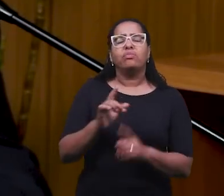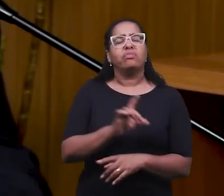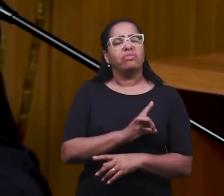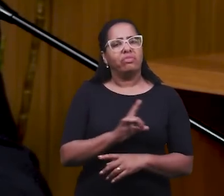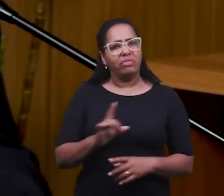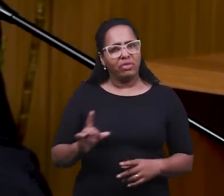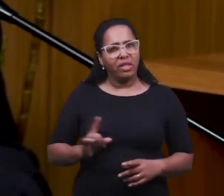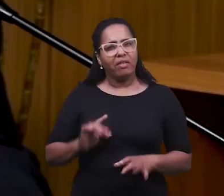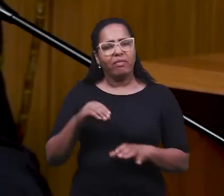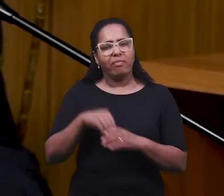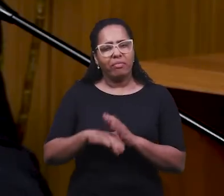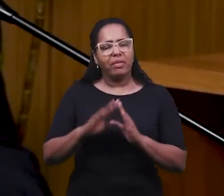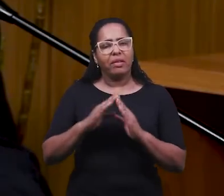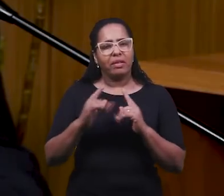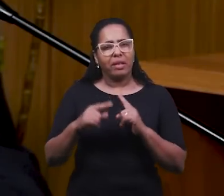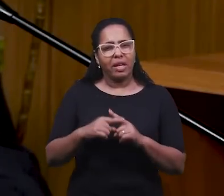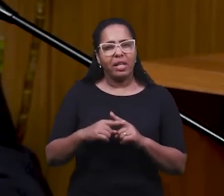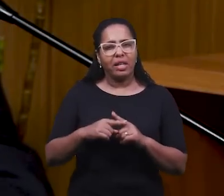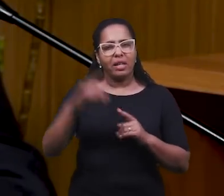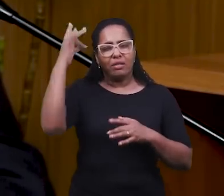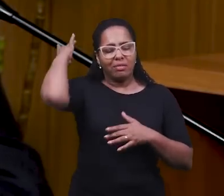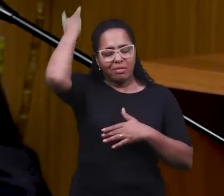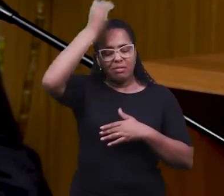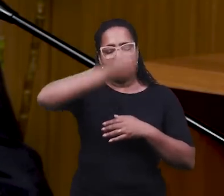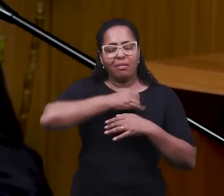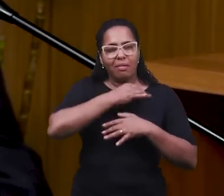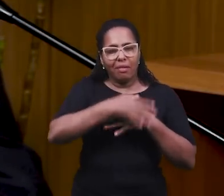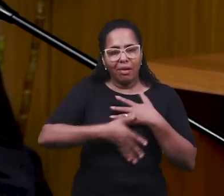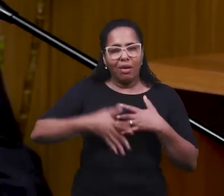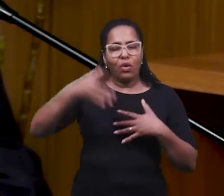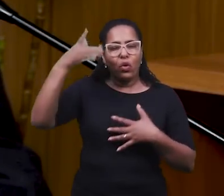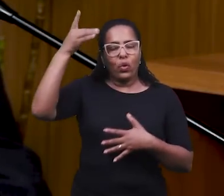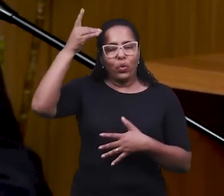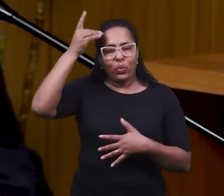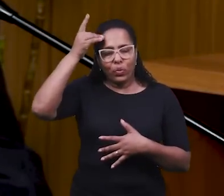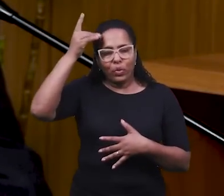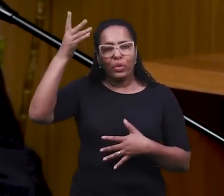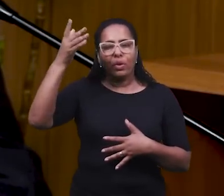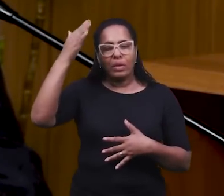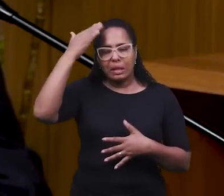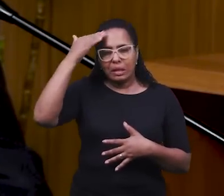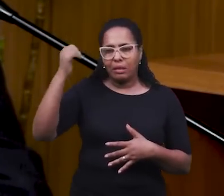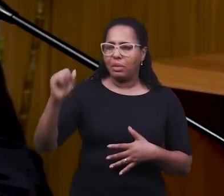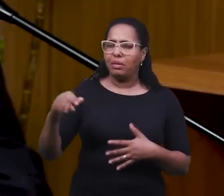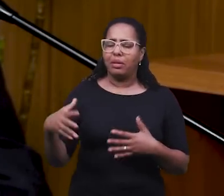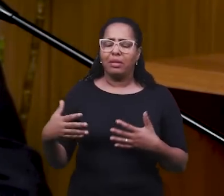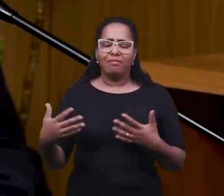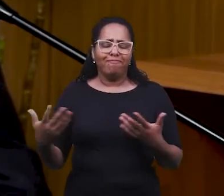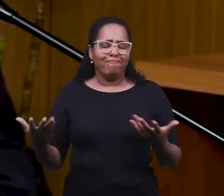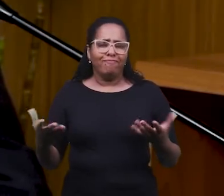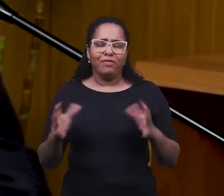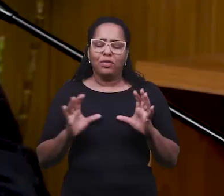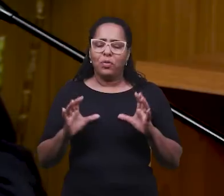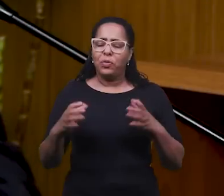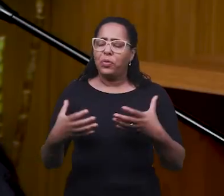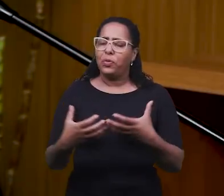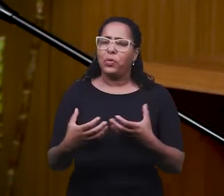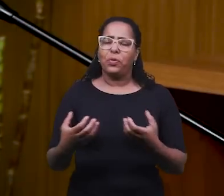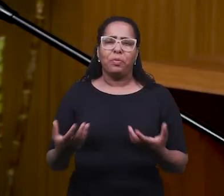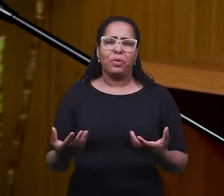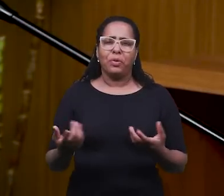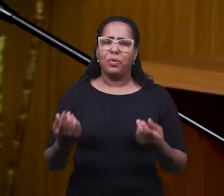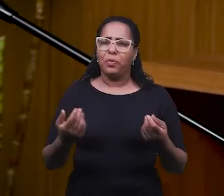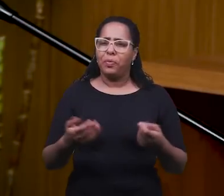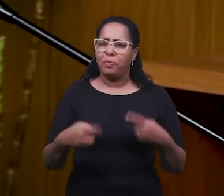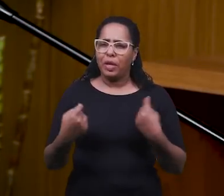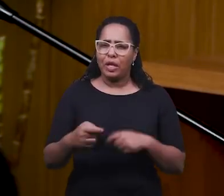diácono, rapaz, isso dentro da igreja, cheio do Espírito Santo, com dom espiritual, com sabedoria. Rapaz, você tem um